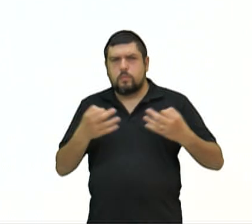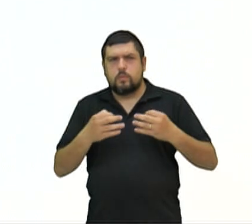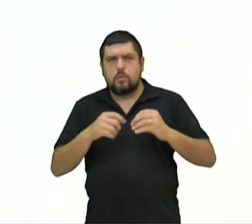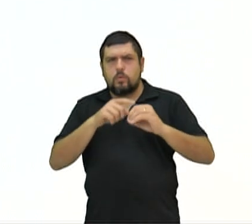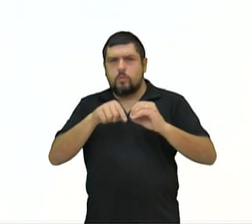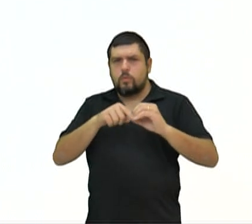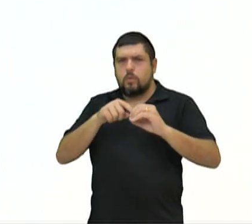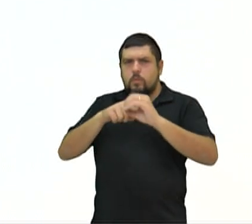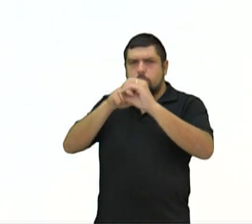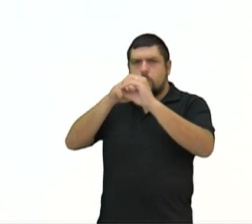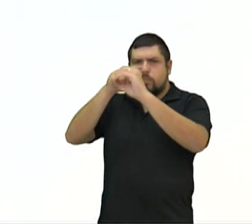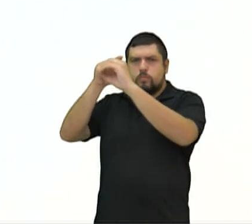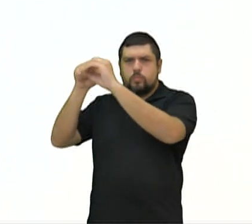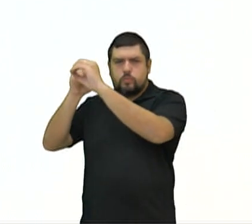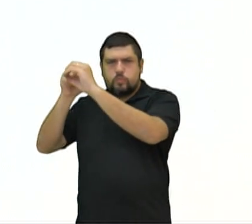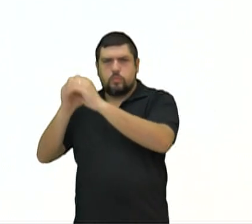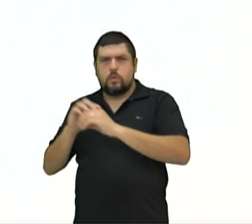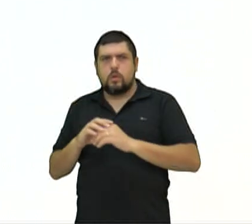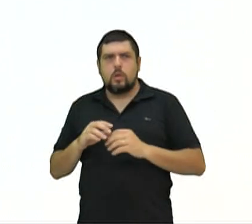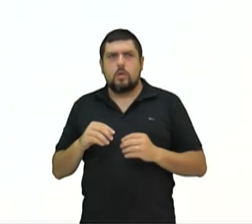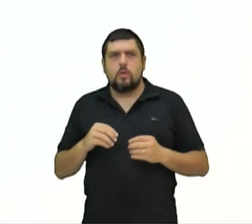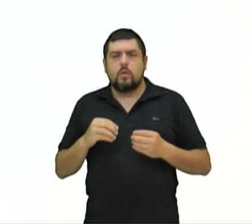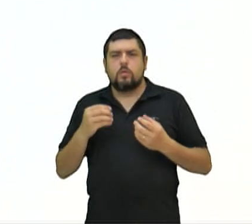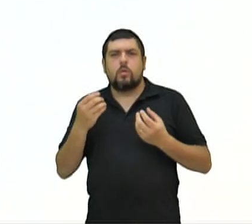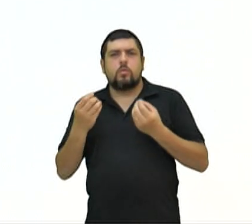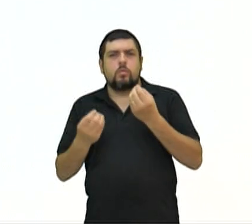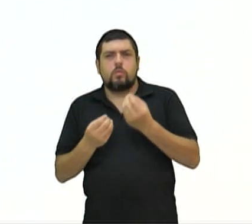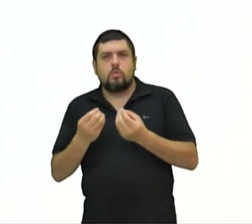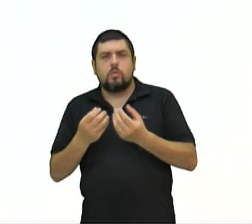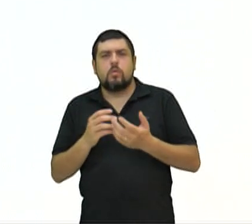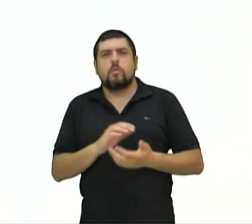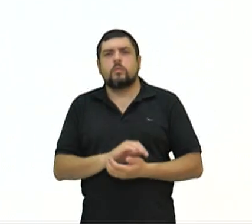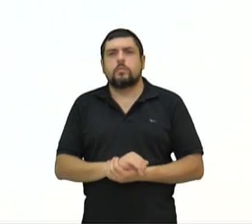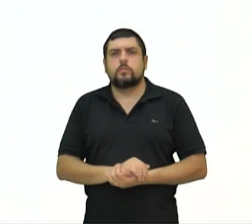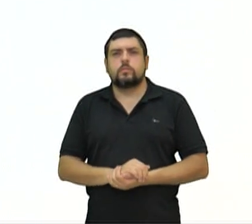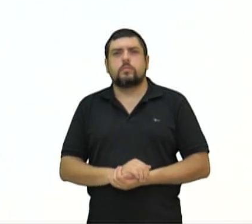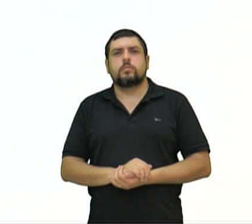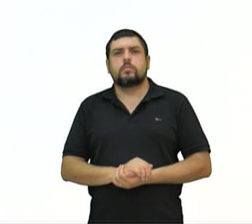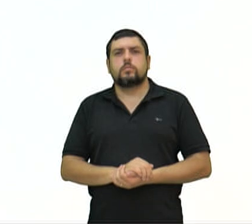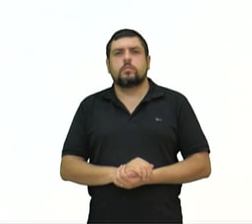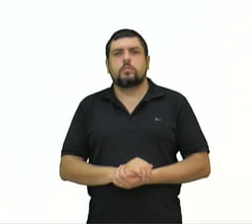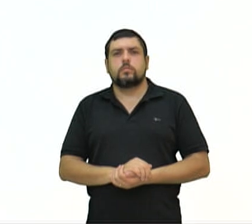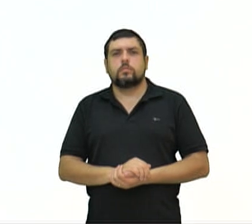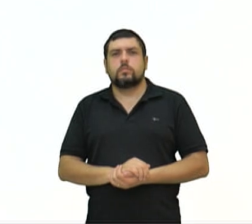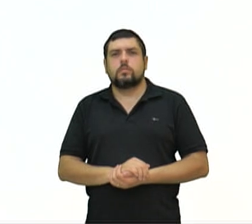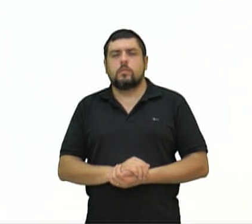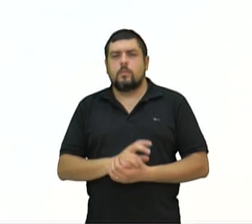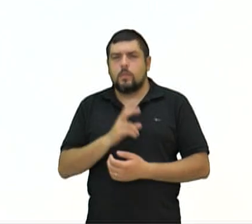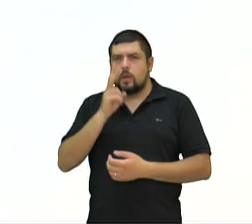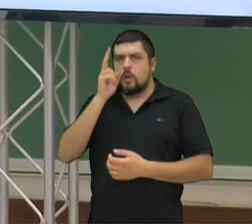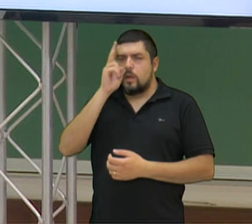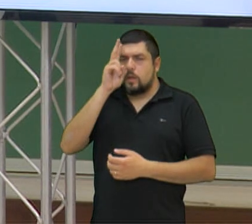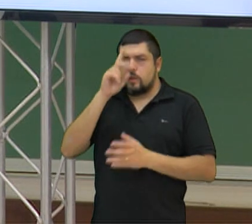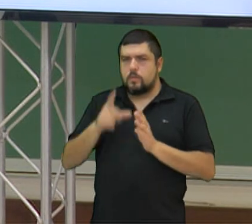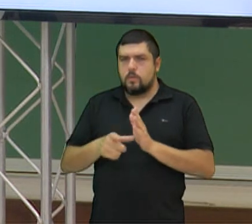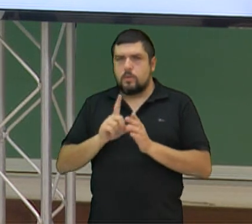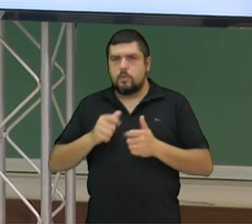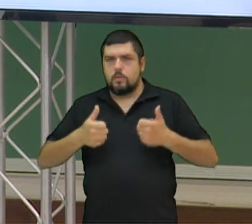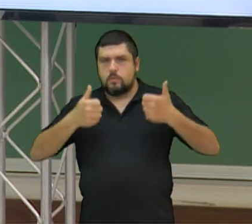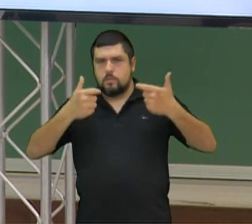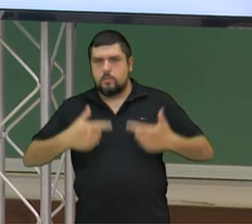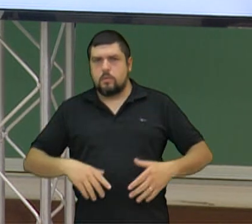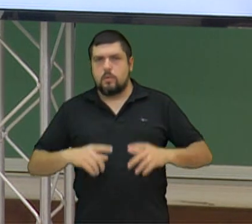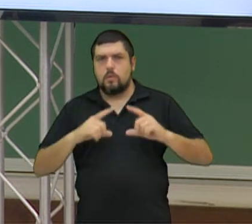F, que equilibra o peso em quilograma-força, é igual a... Lembra lá da equaçãozinha lá sobre a questão